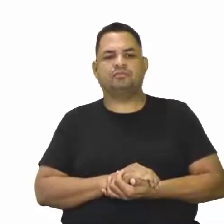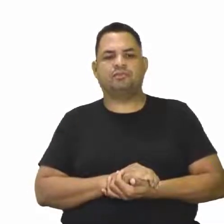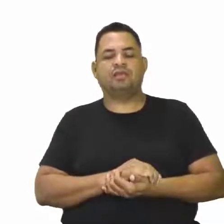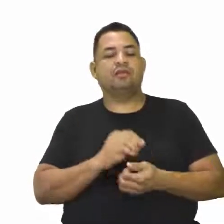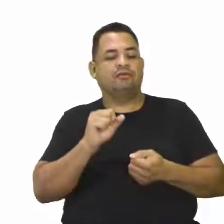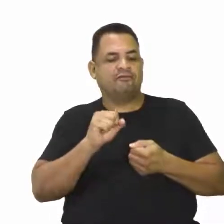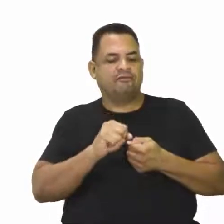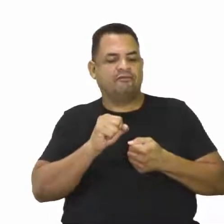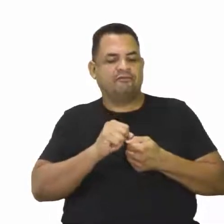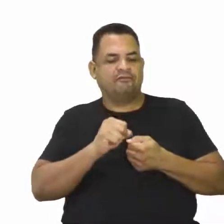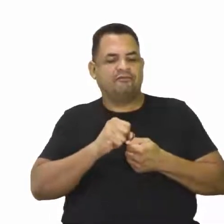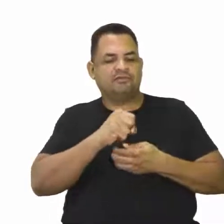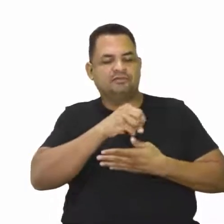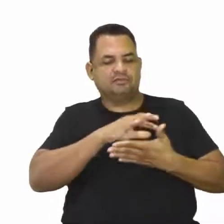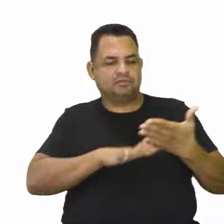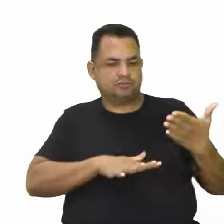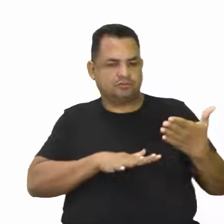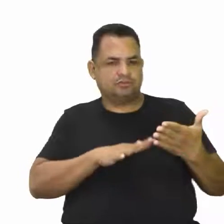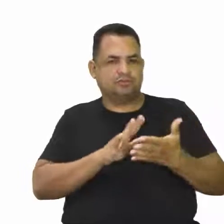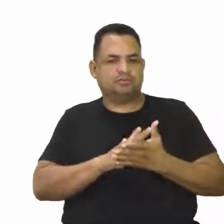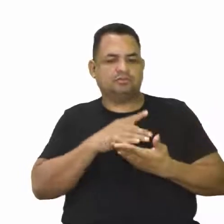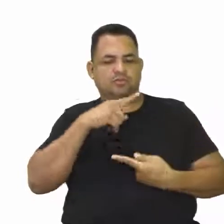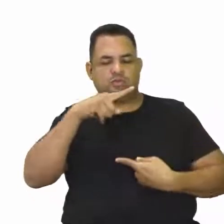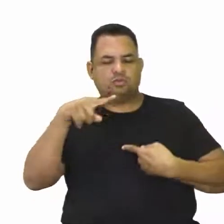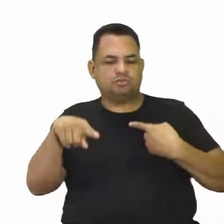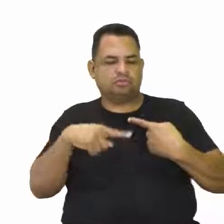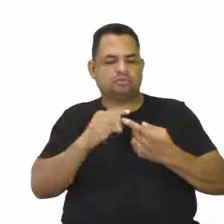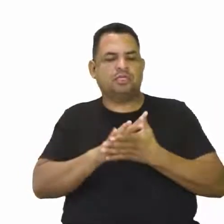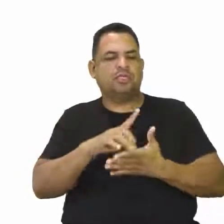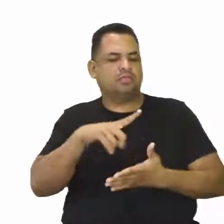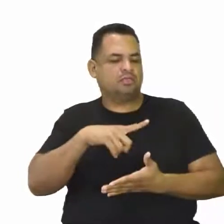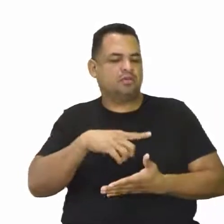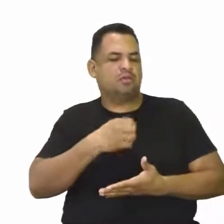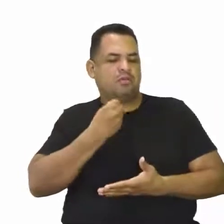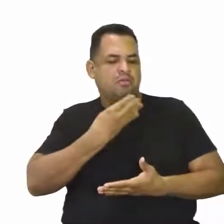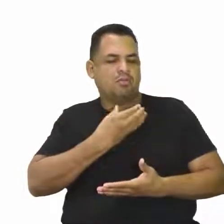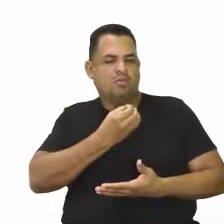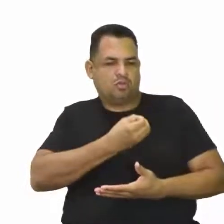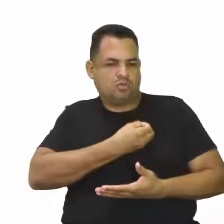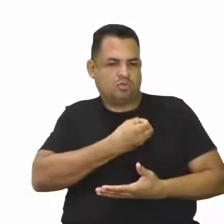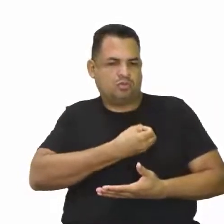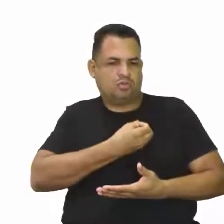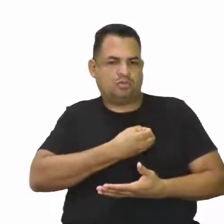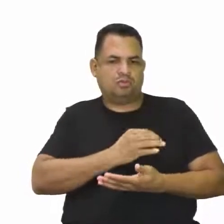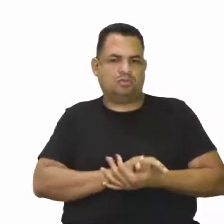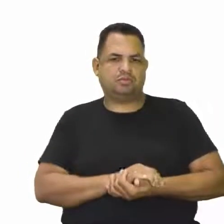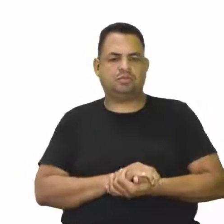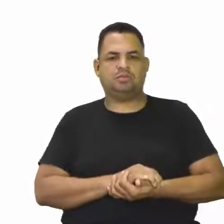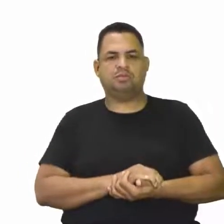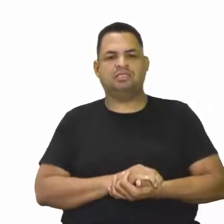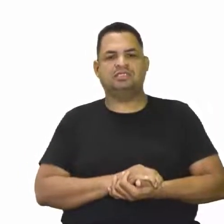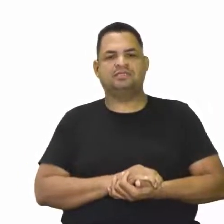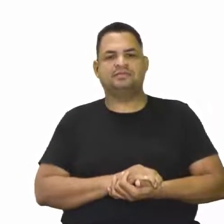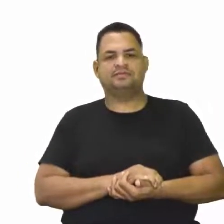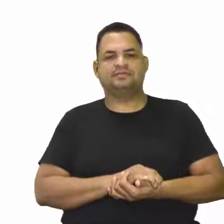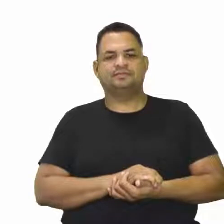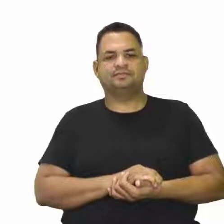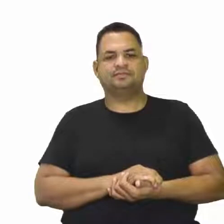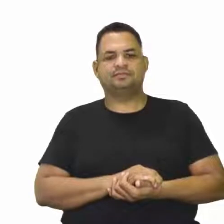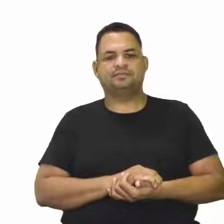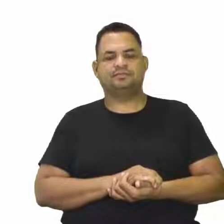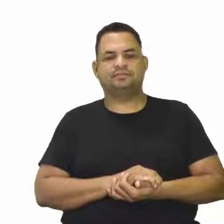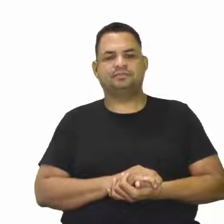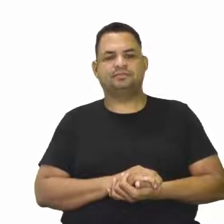Faça a tarefa a fim de que tire uma boa nota. Isso mesmo. Então, nós temos aqui a nossa